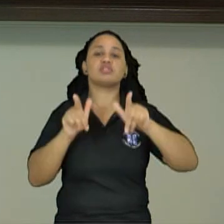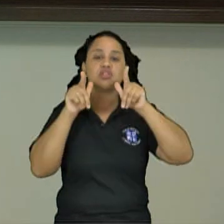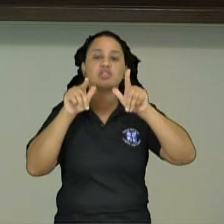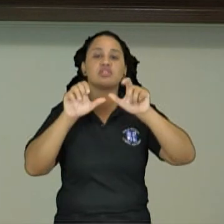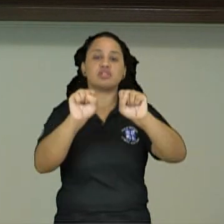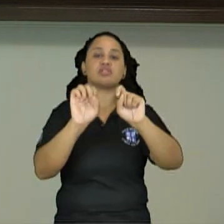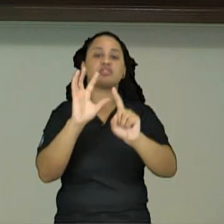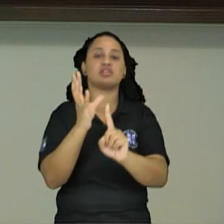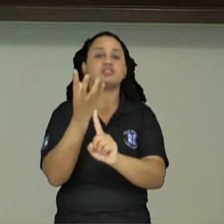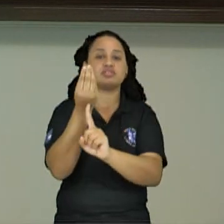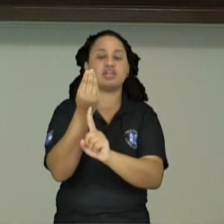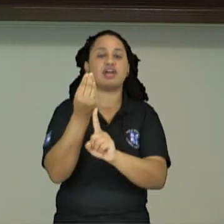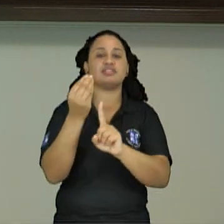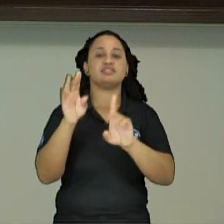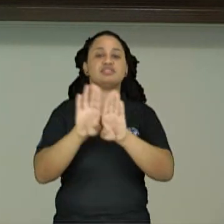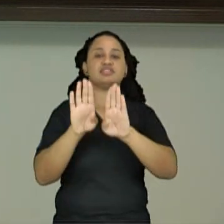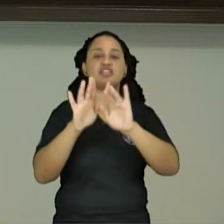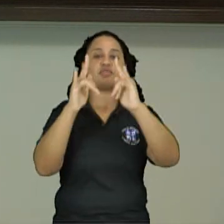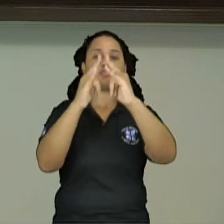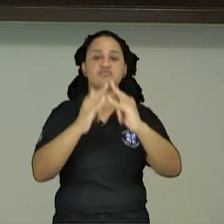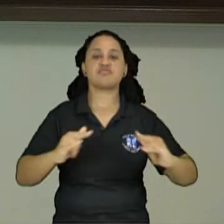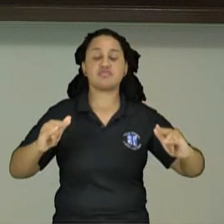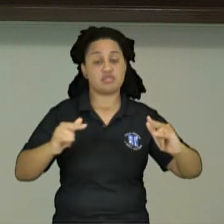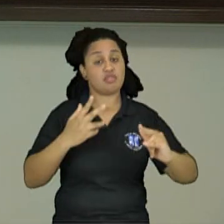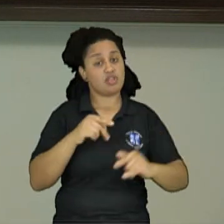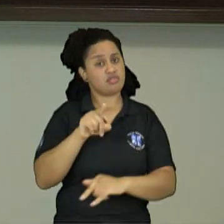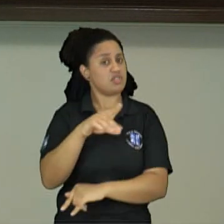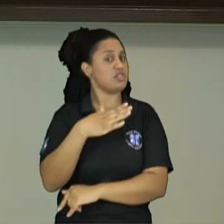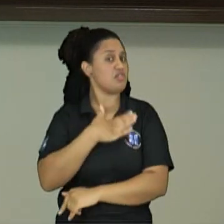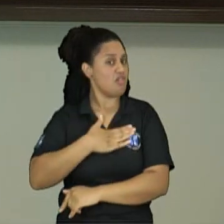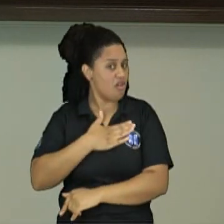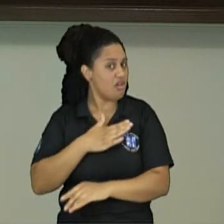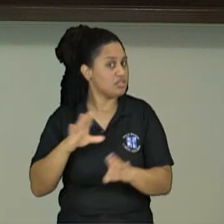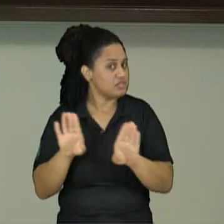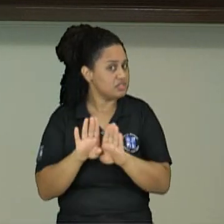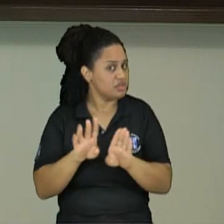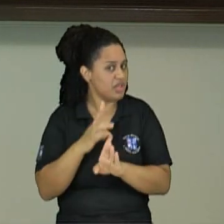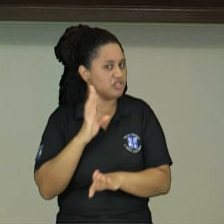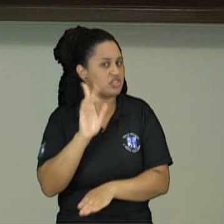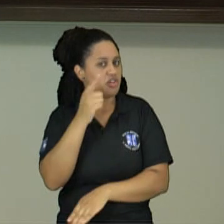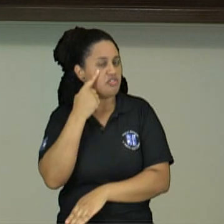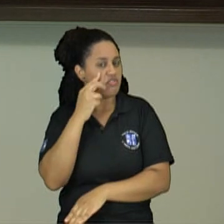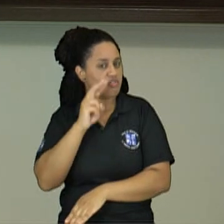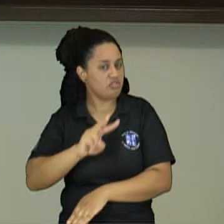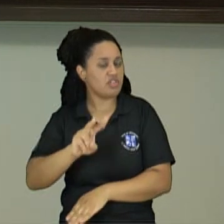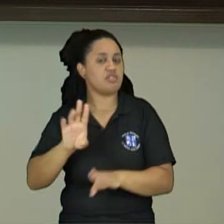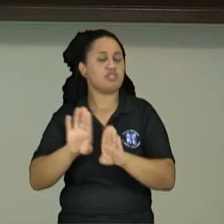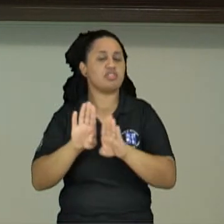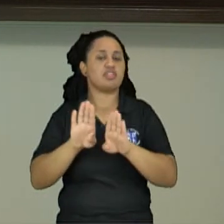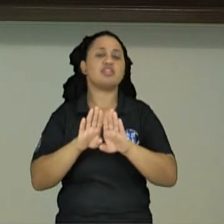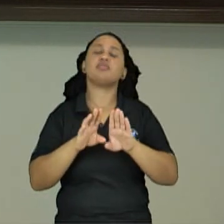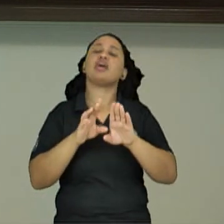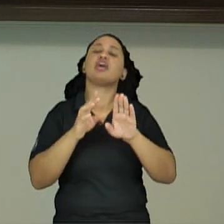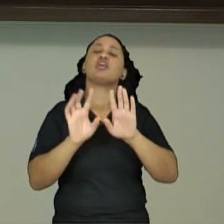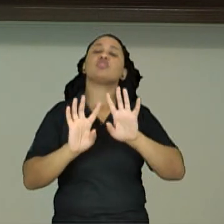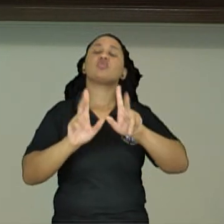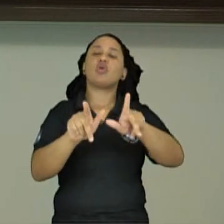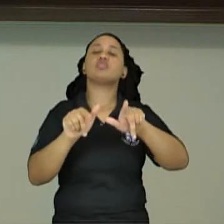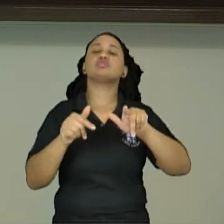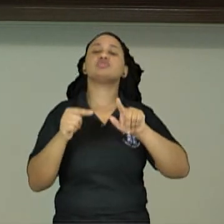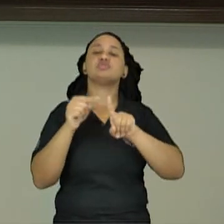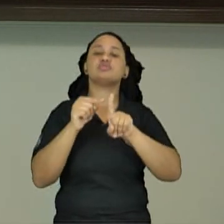artísticas, o circo, né? Acho que você deve gostar, já deve ter assistido também, as óperas.